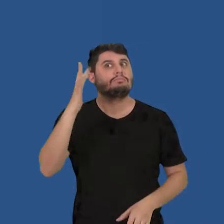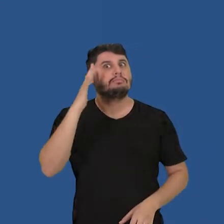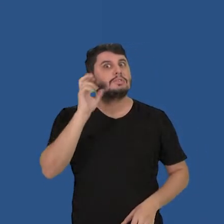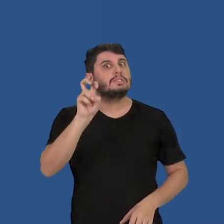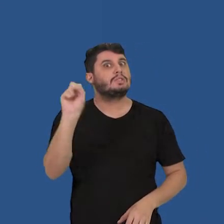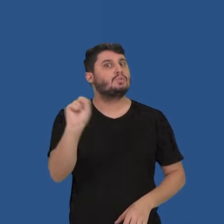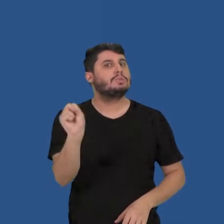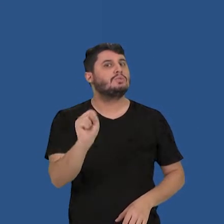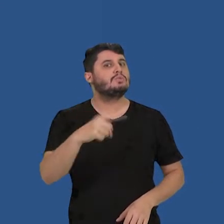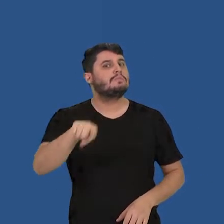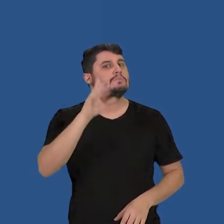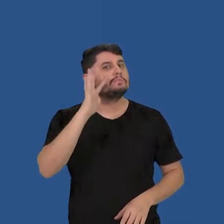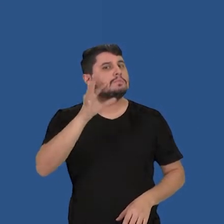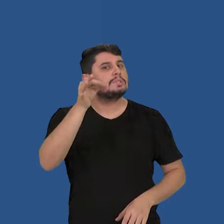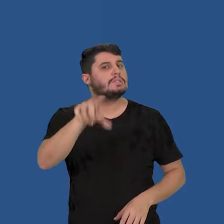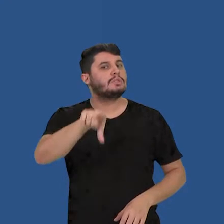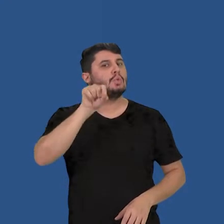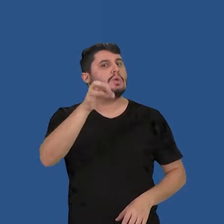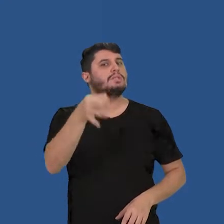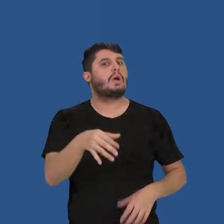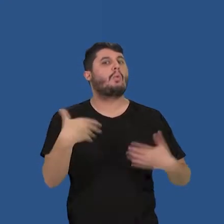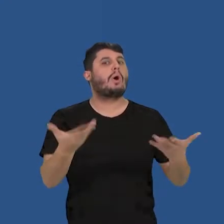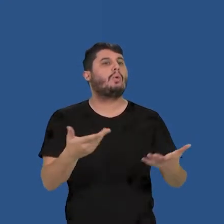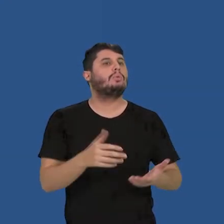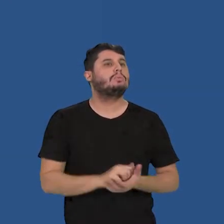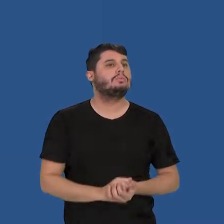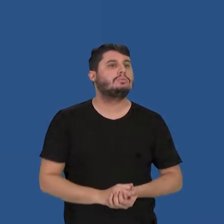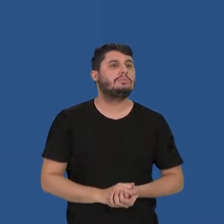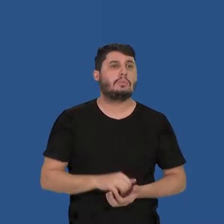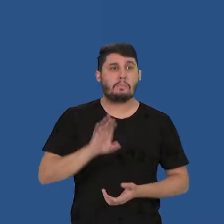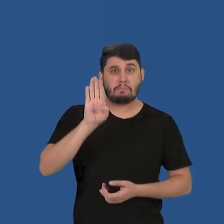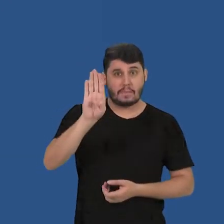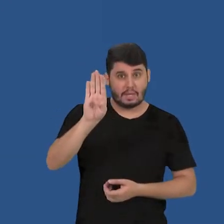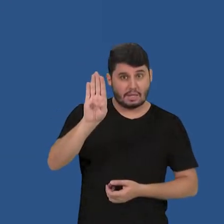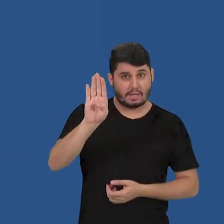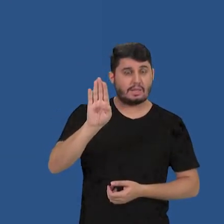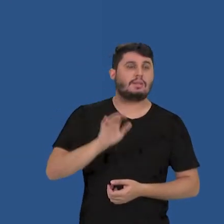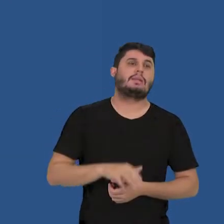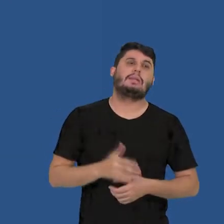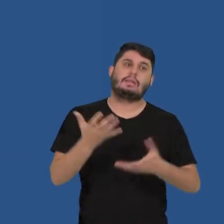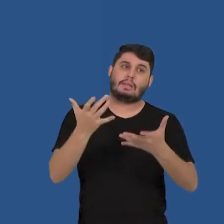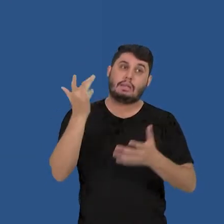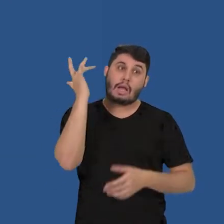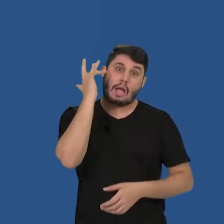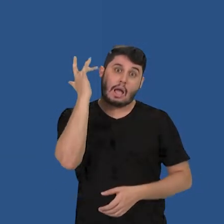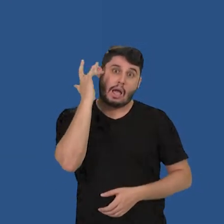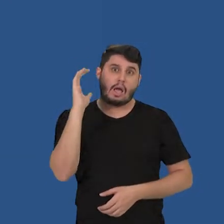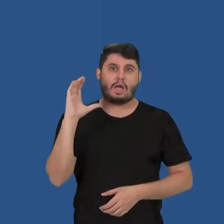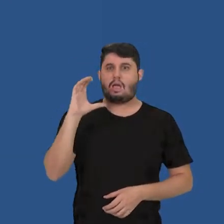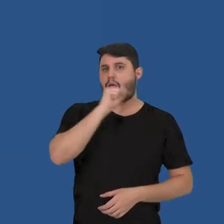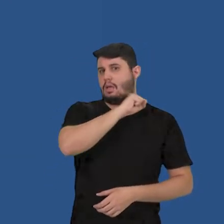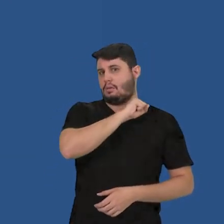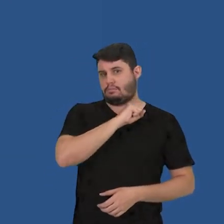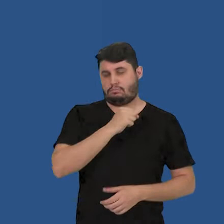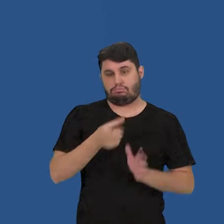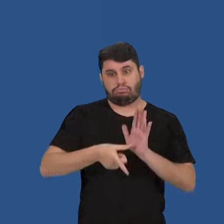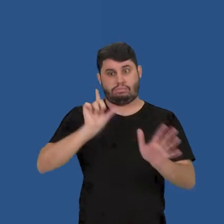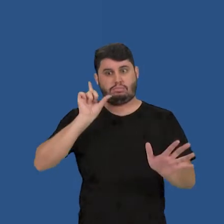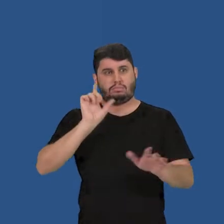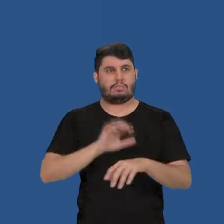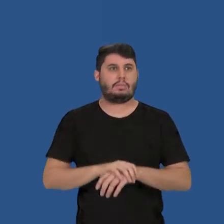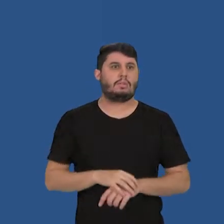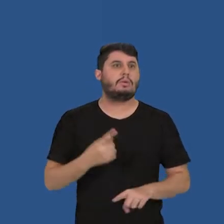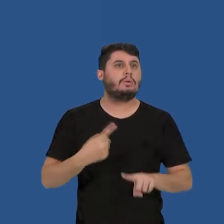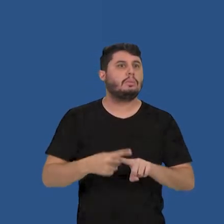5 segundos para pensar. Será que acertaram? Vamos lá. Quer que amadureça precocemente. A palavra que ele vai amadurecer é essa